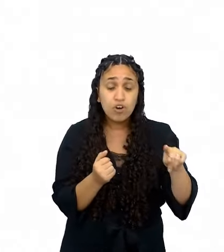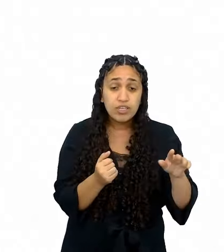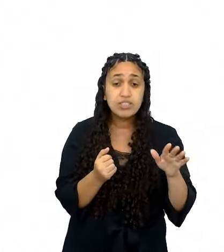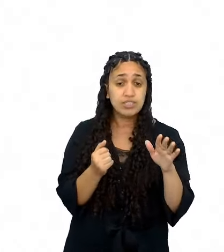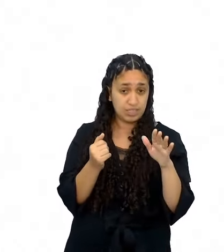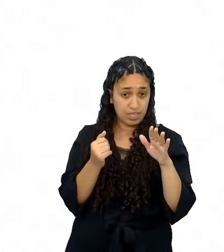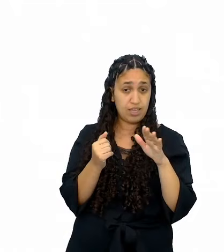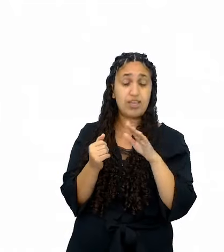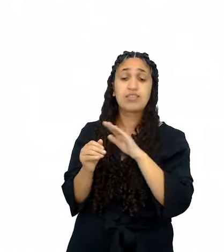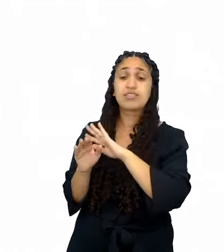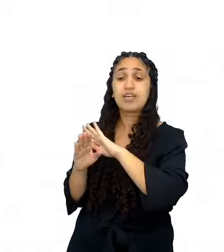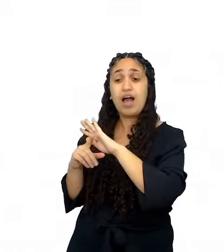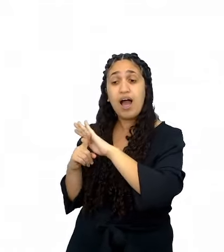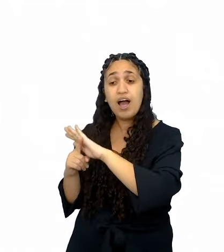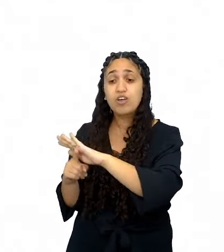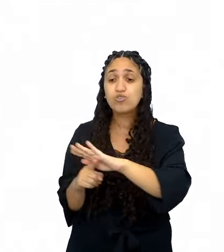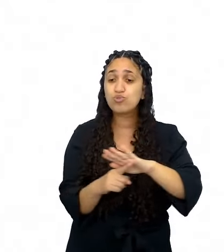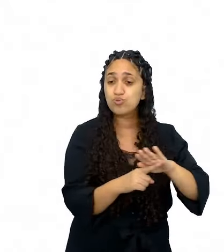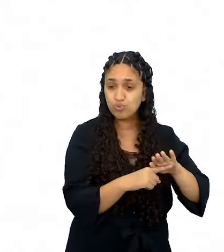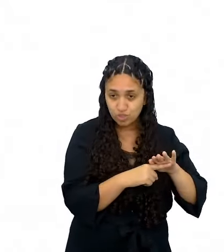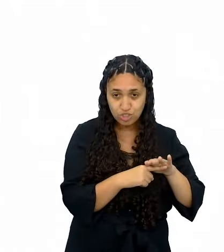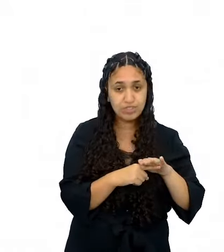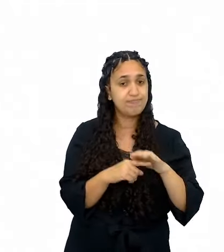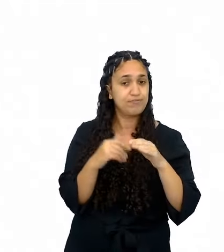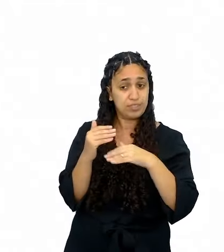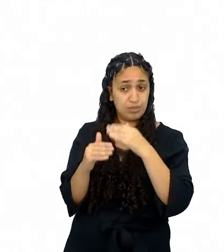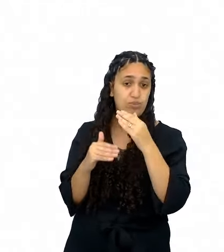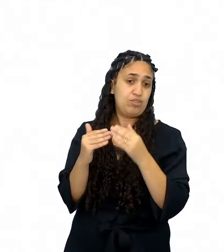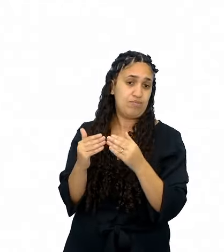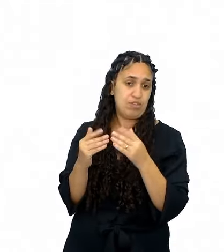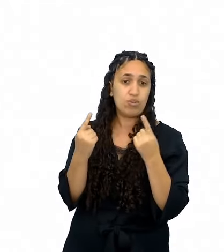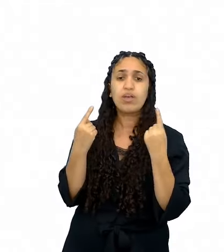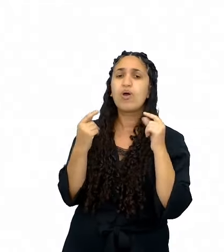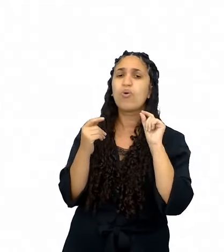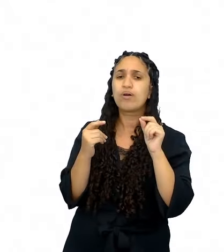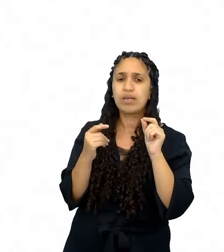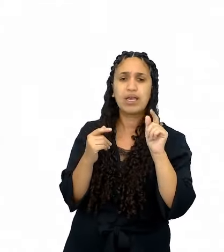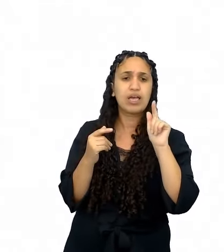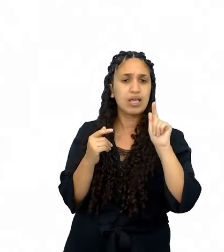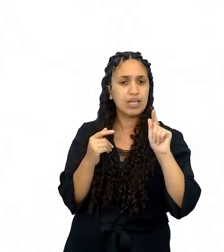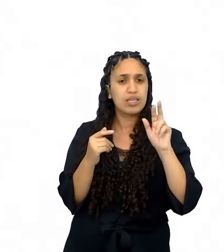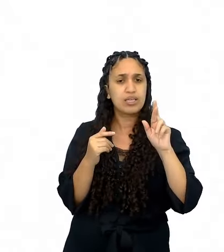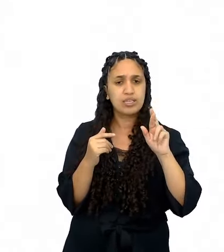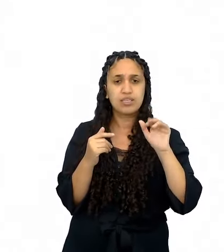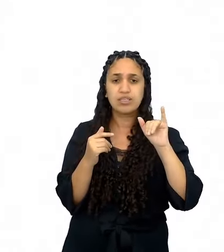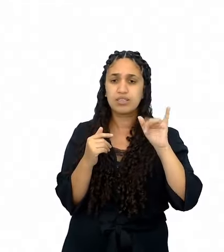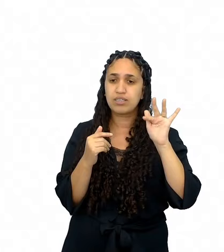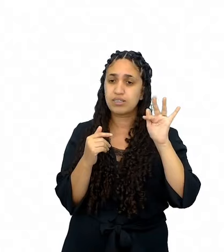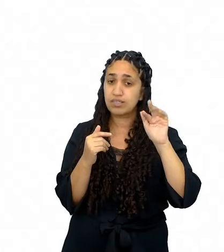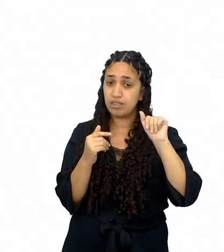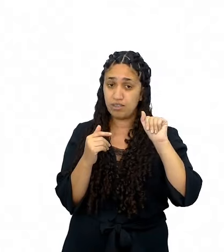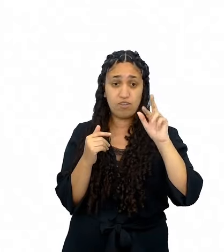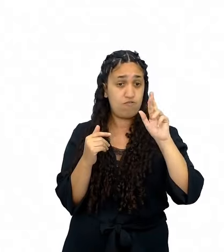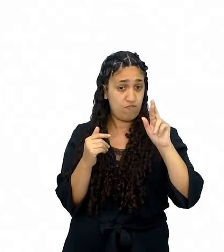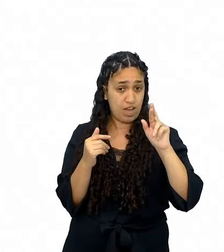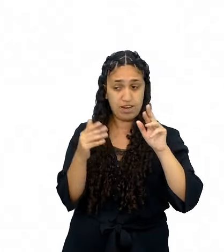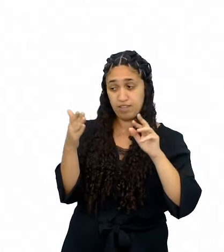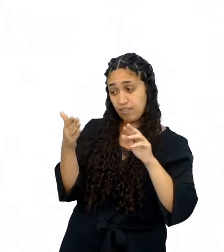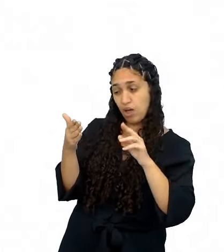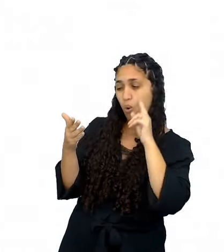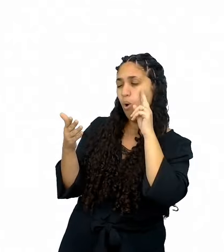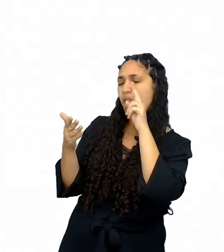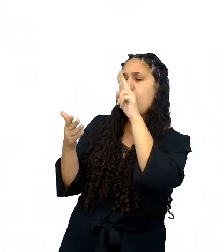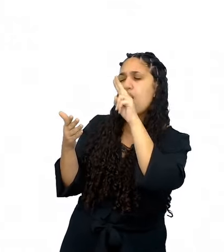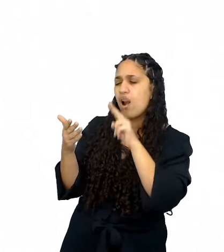para eles cada parágrafo e pergunte: então, qual a informação mais importante aqui? Aquela